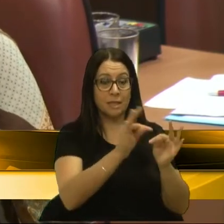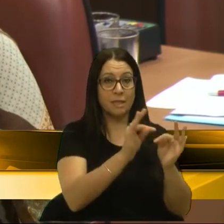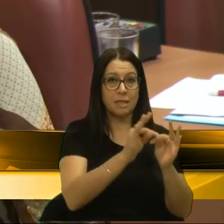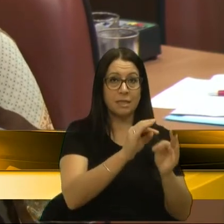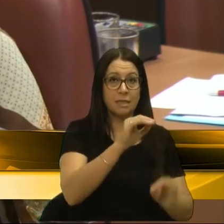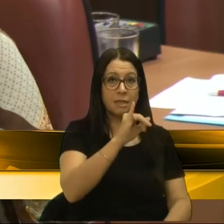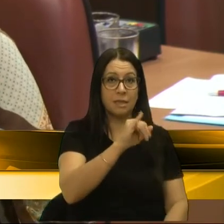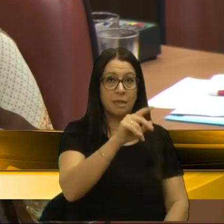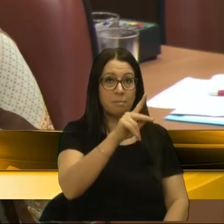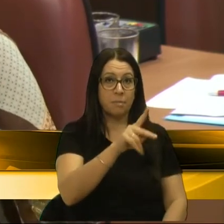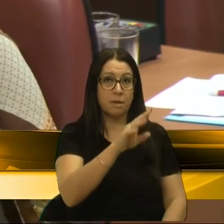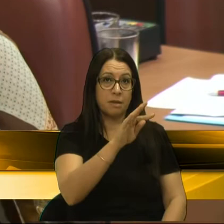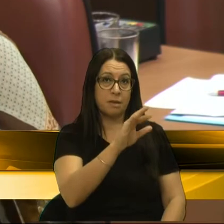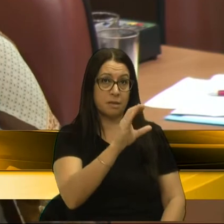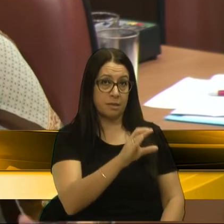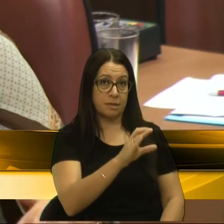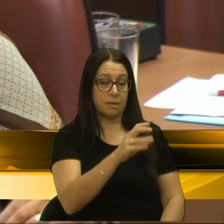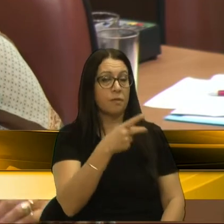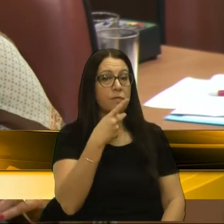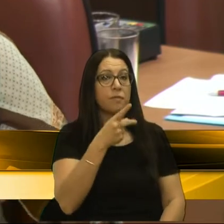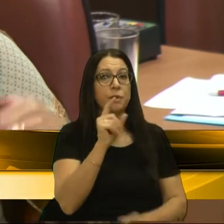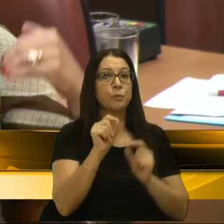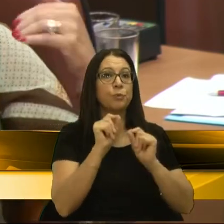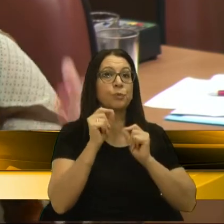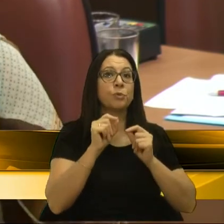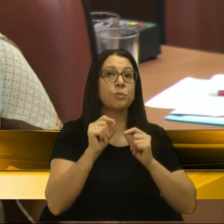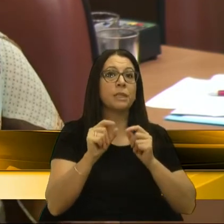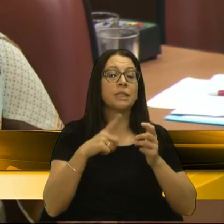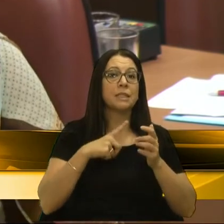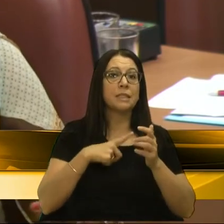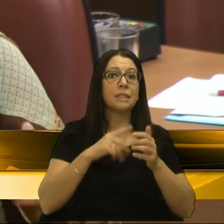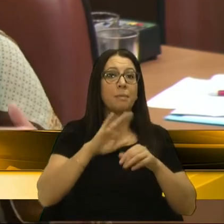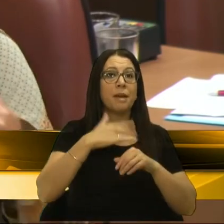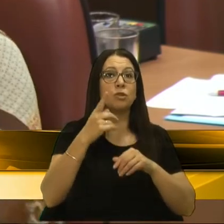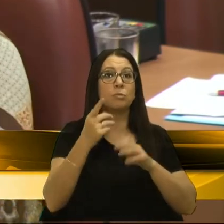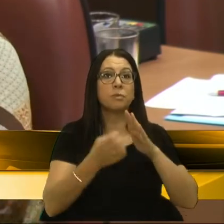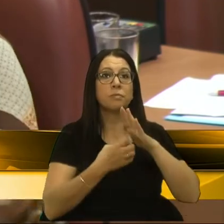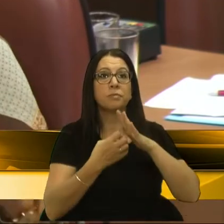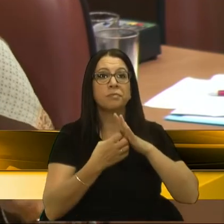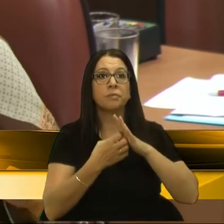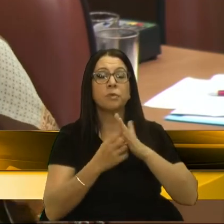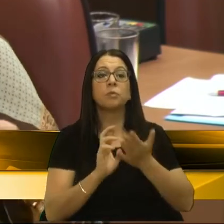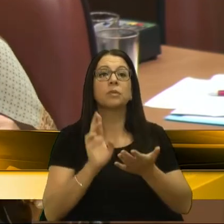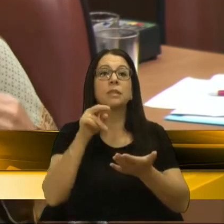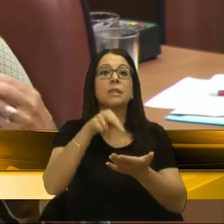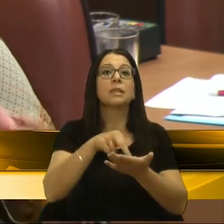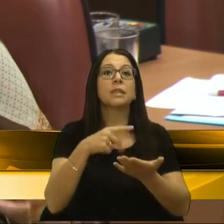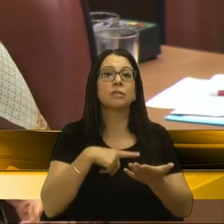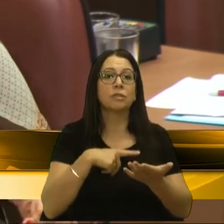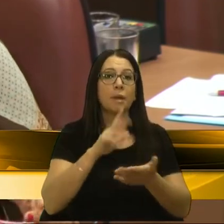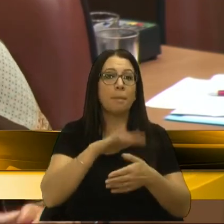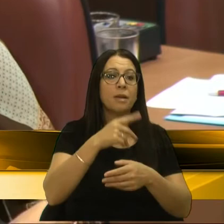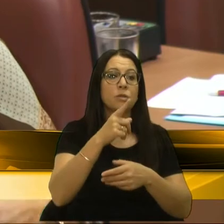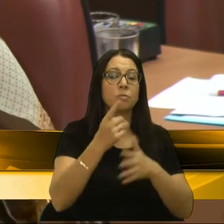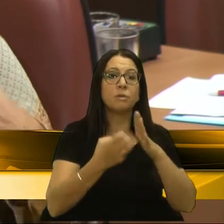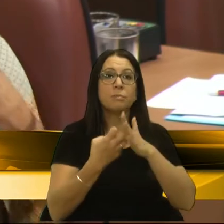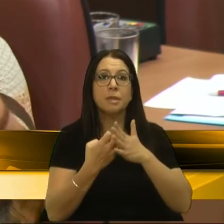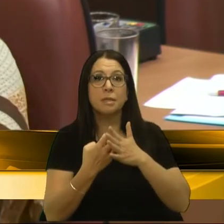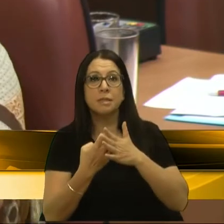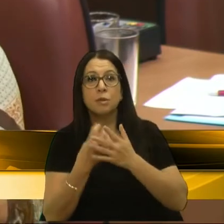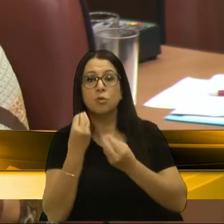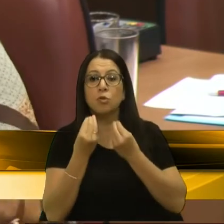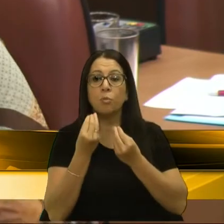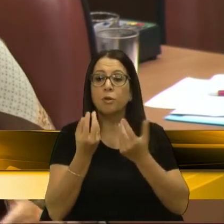IPTC falando sobre a existência de mais de uma empresa. Qual é a realidade quando a gente tem mais de uma empresa? Como